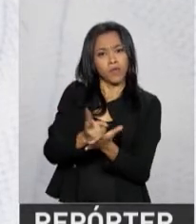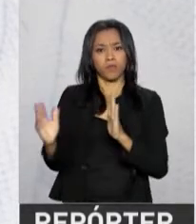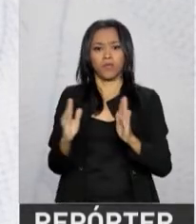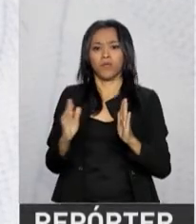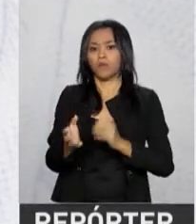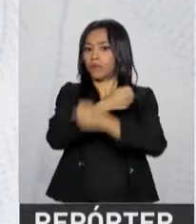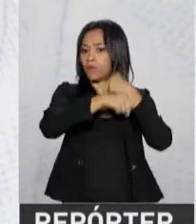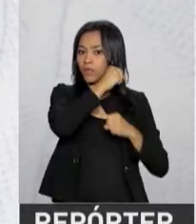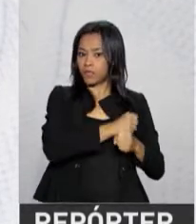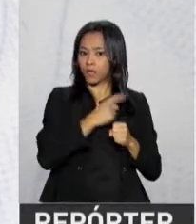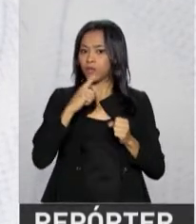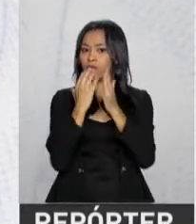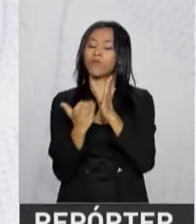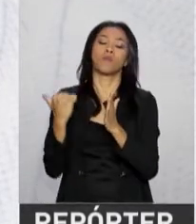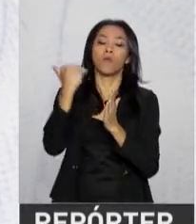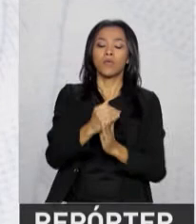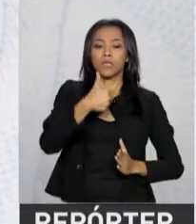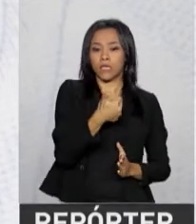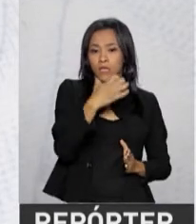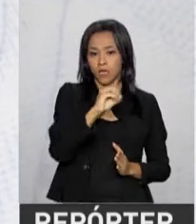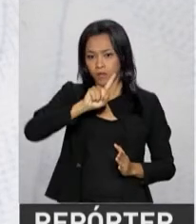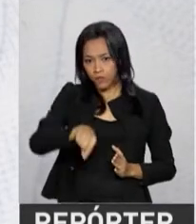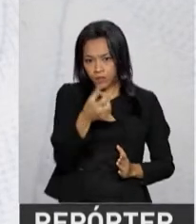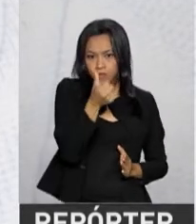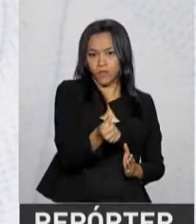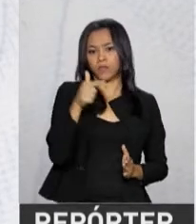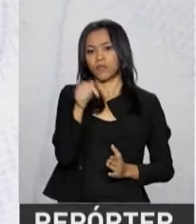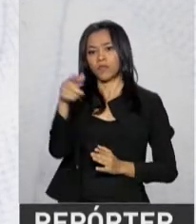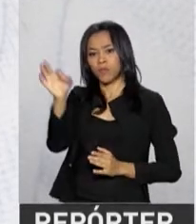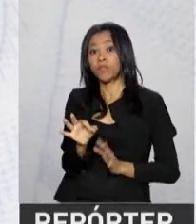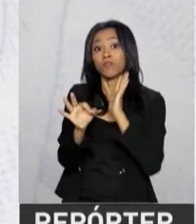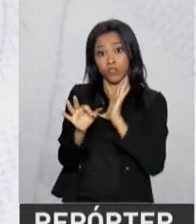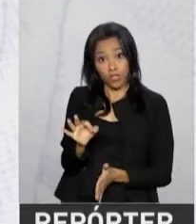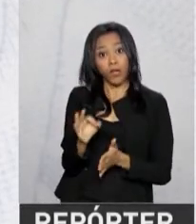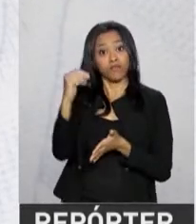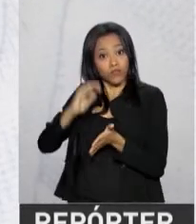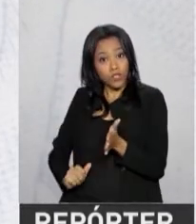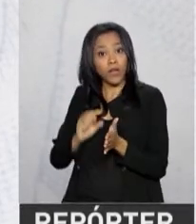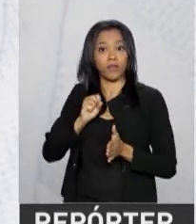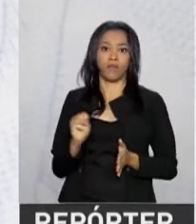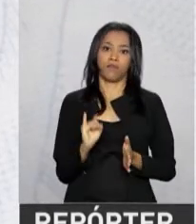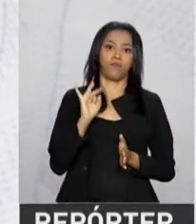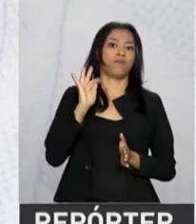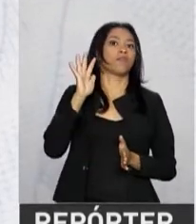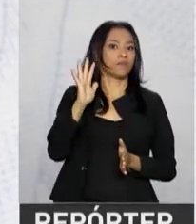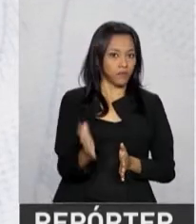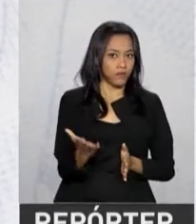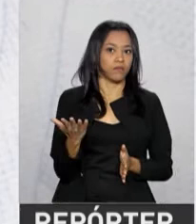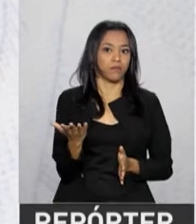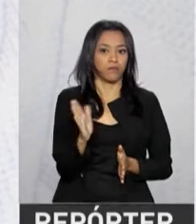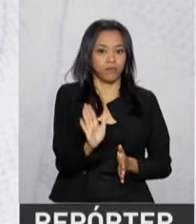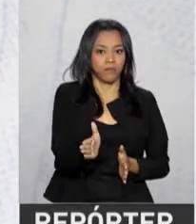a alta de 10,67 por cento já descontada a inflação oficial pelo índice nacional de preços ao consumidor